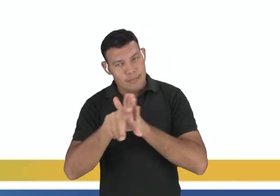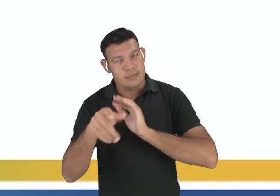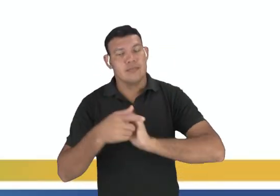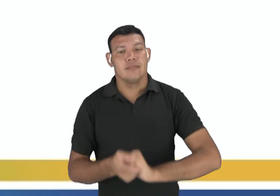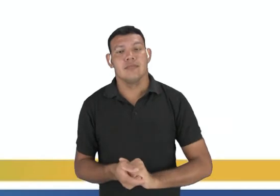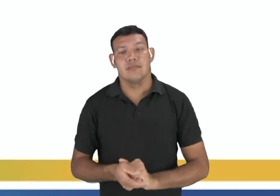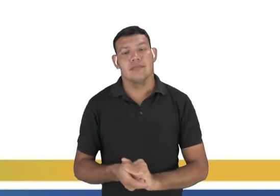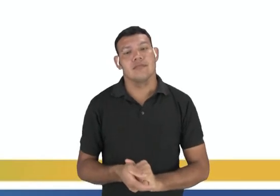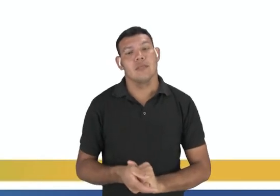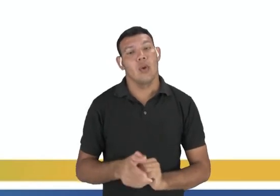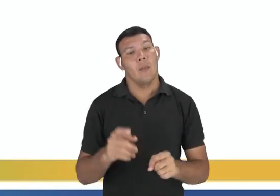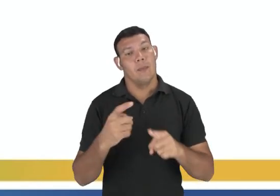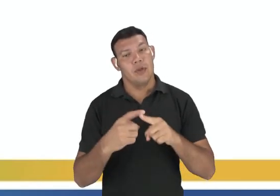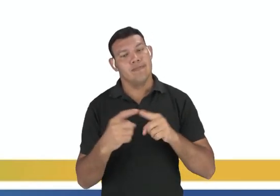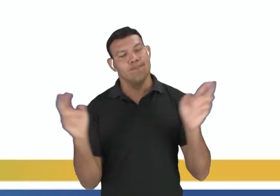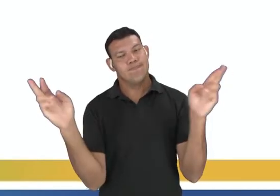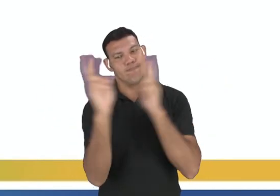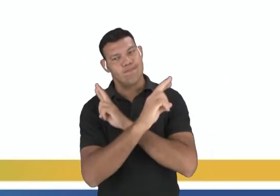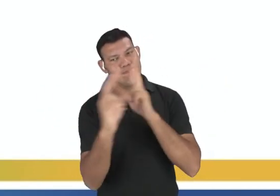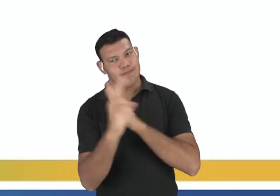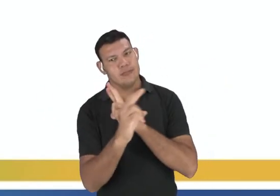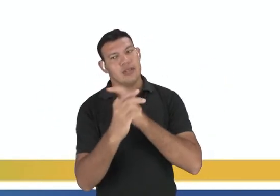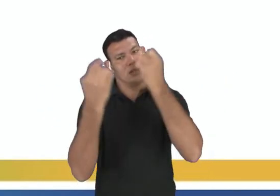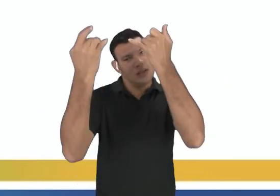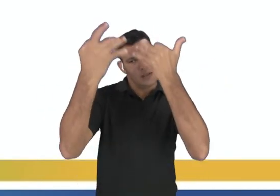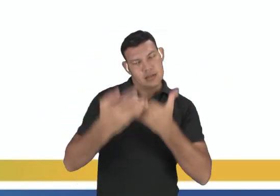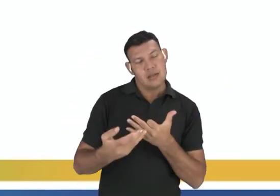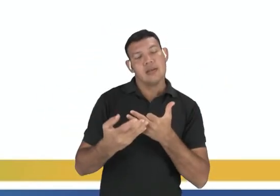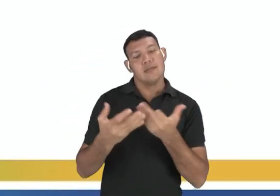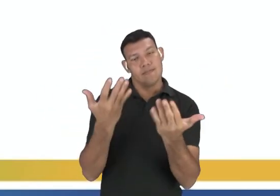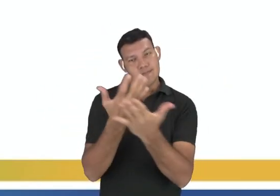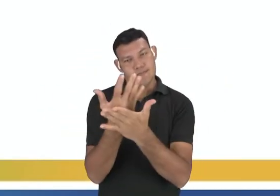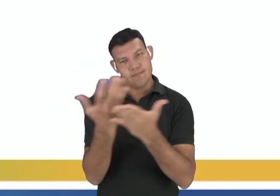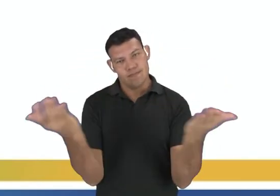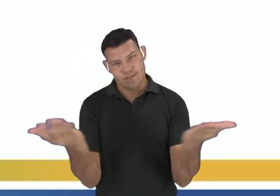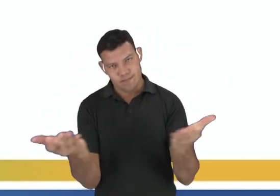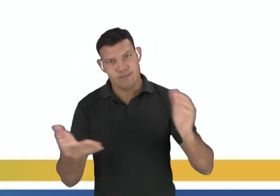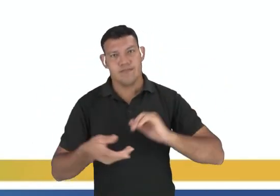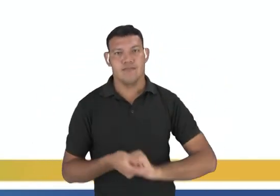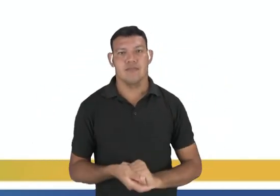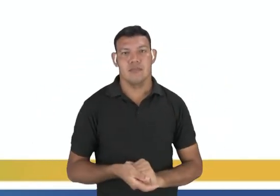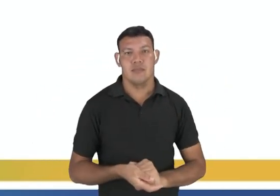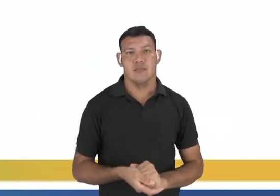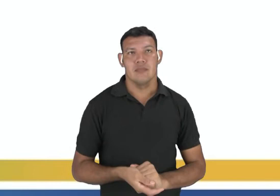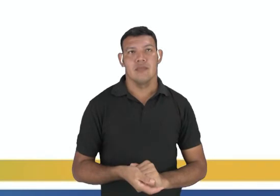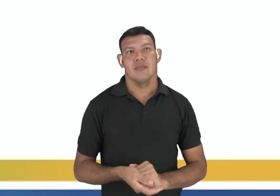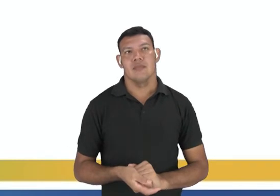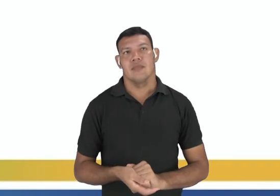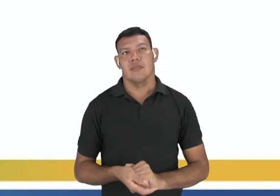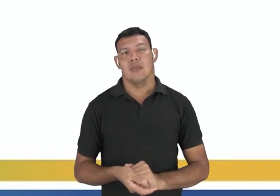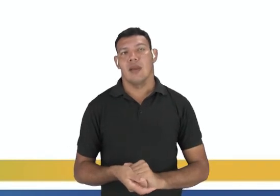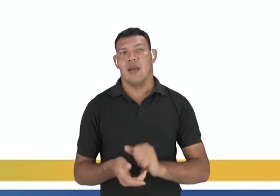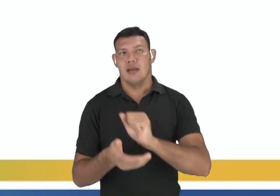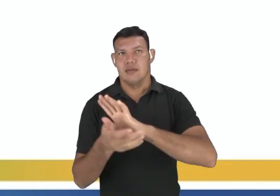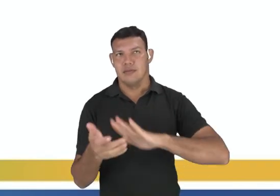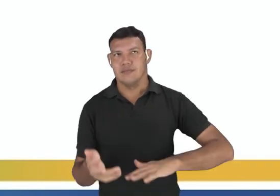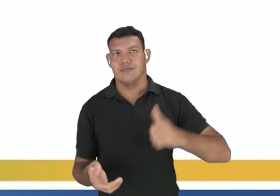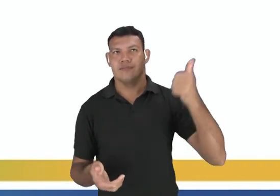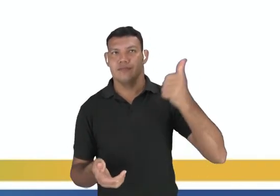com o que acabamos de falar durante nossa aula. Vamos lá então? Somente a partir da década